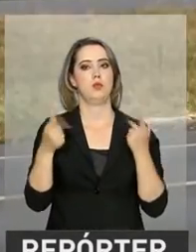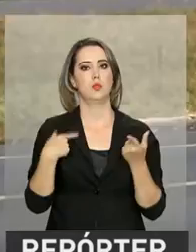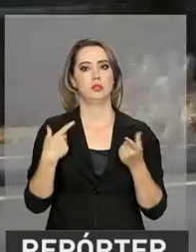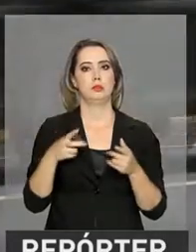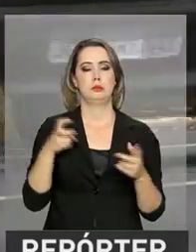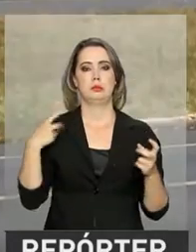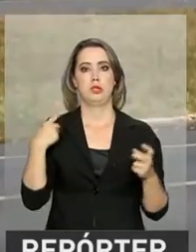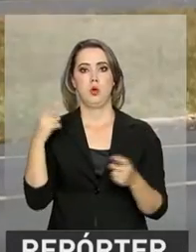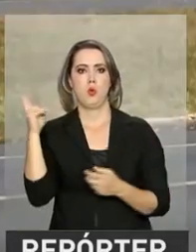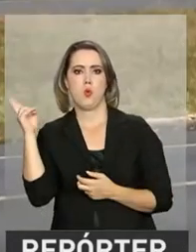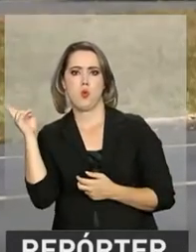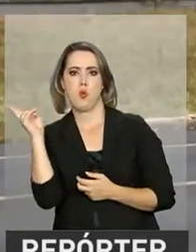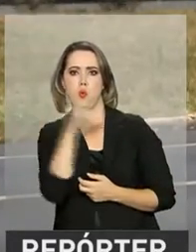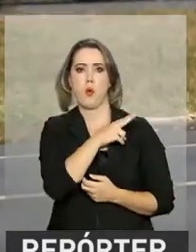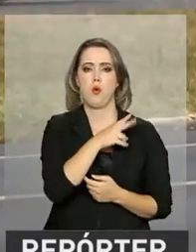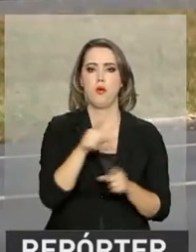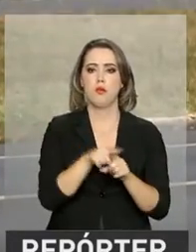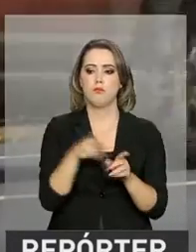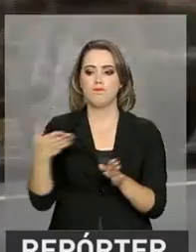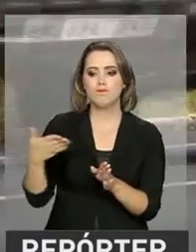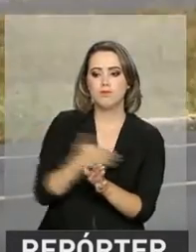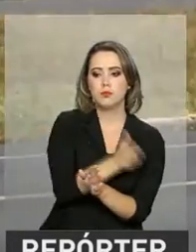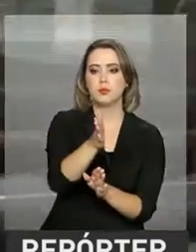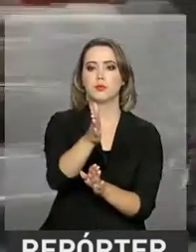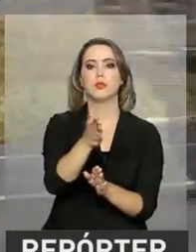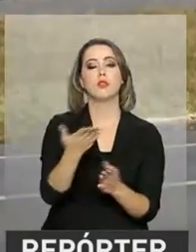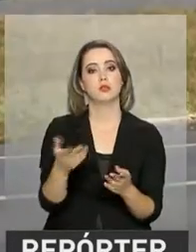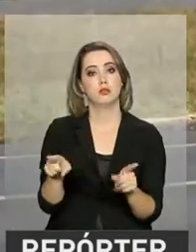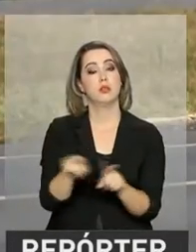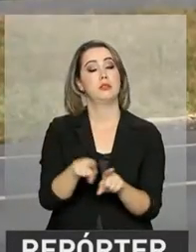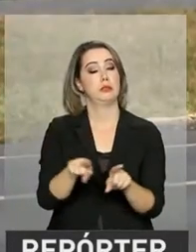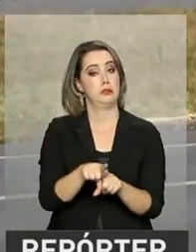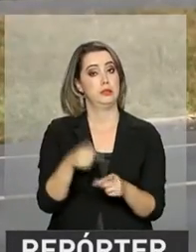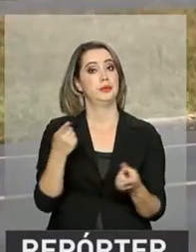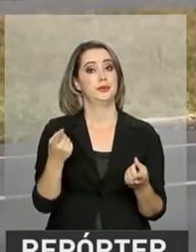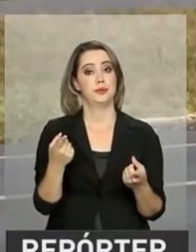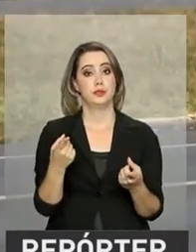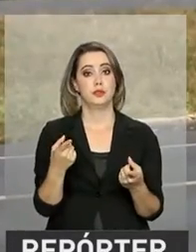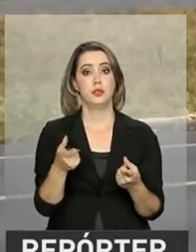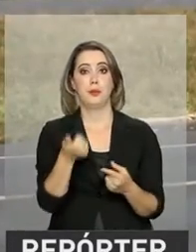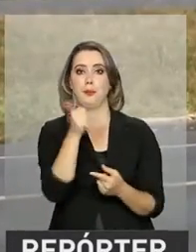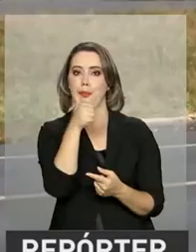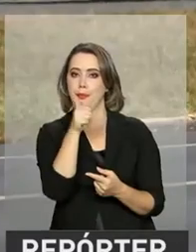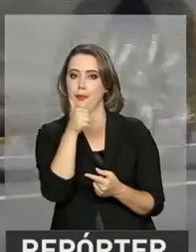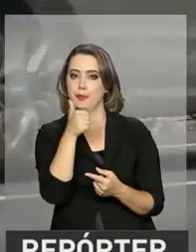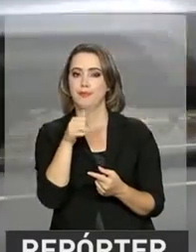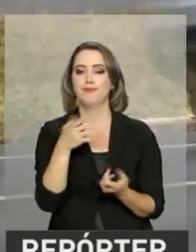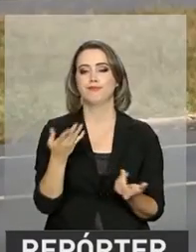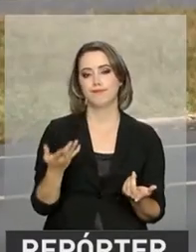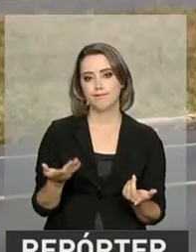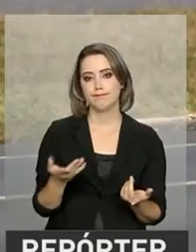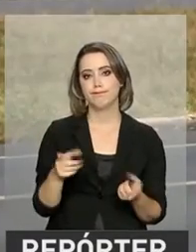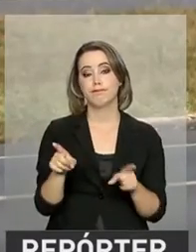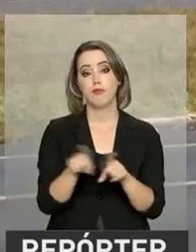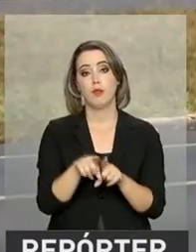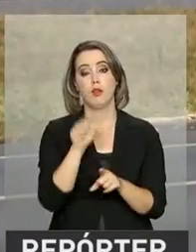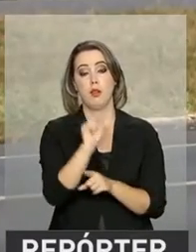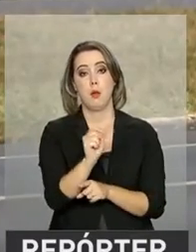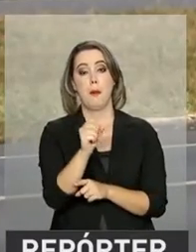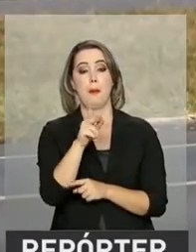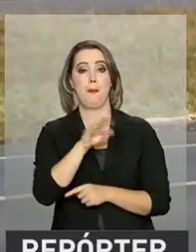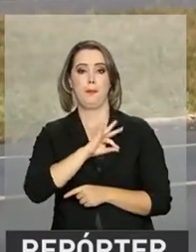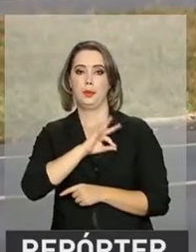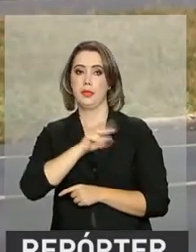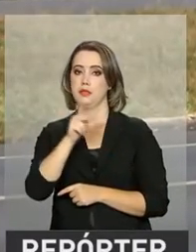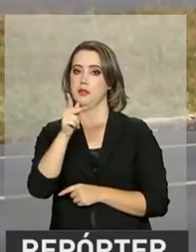a ultrapassagem em local indevido e também a ingestão de bebida alcoólica a prf